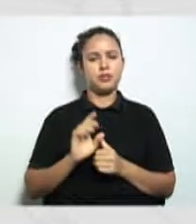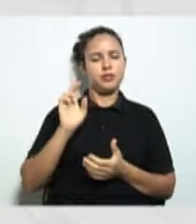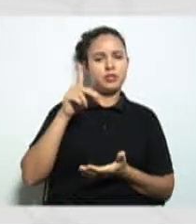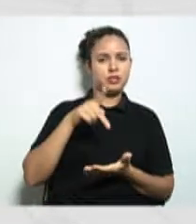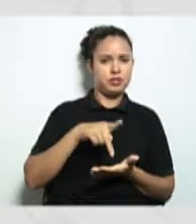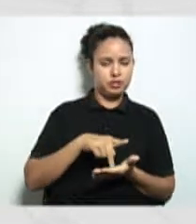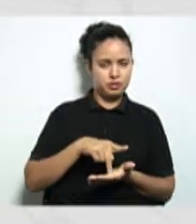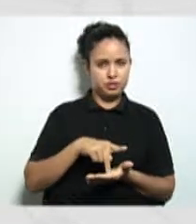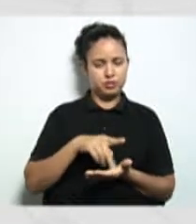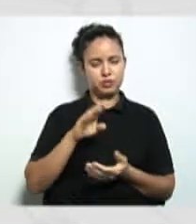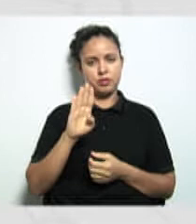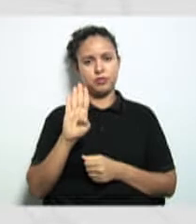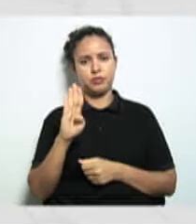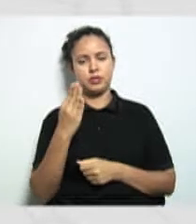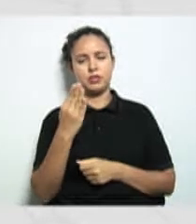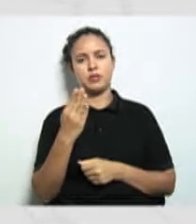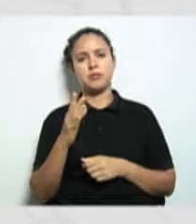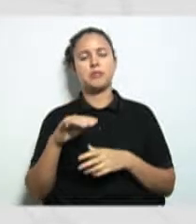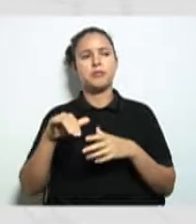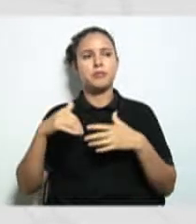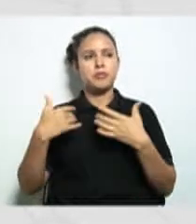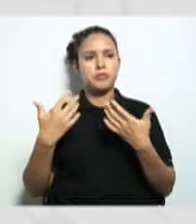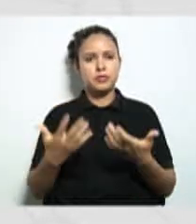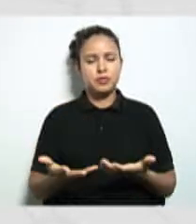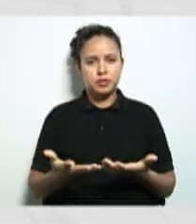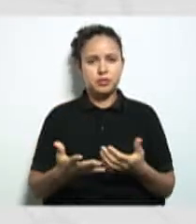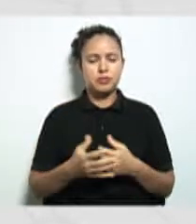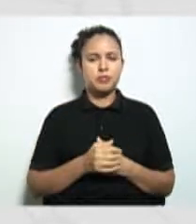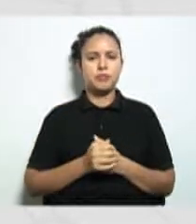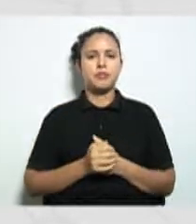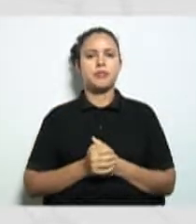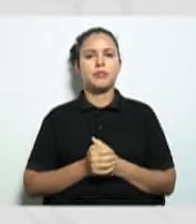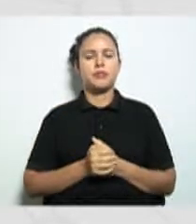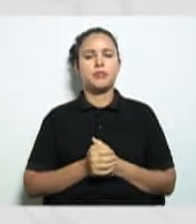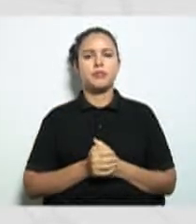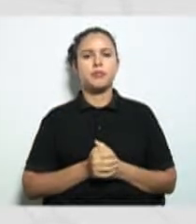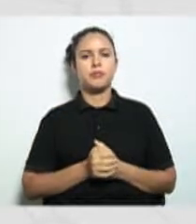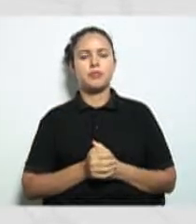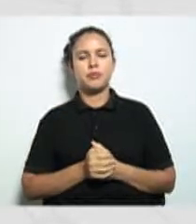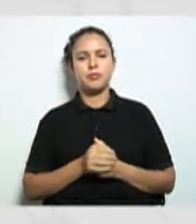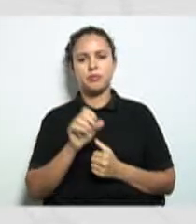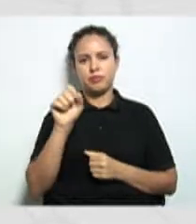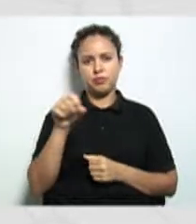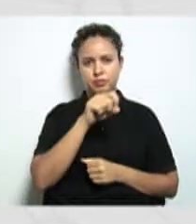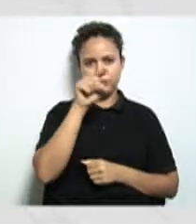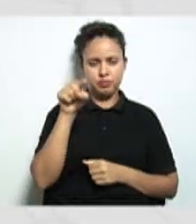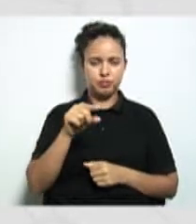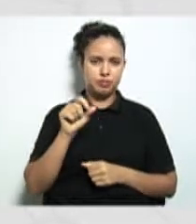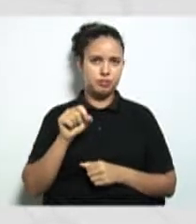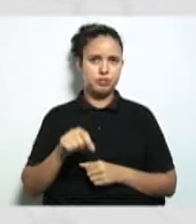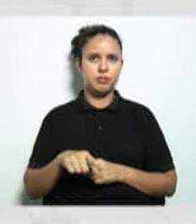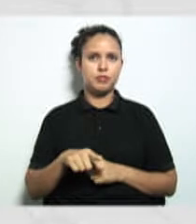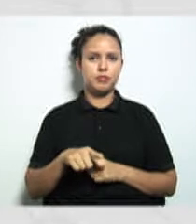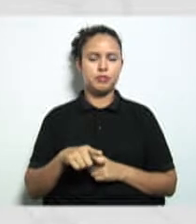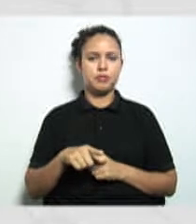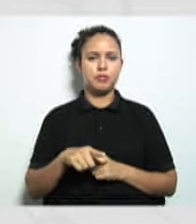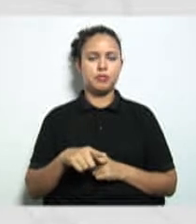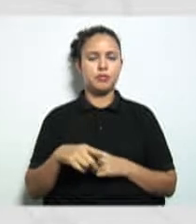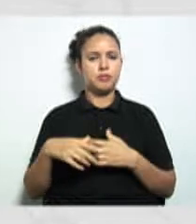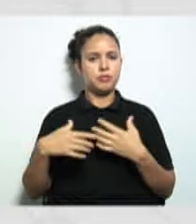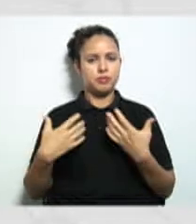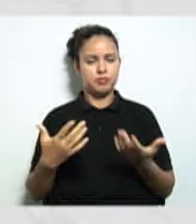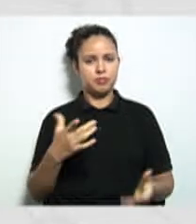Verdadeiro? Isso é verdadeiro ou é falso? É falso. O que será essa afirmativa aí? A gente tem